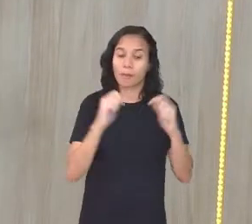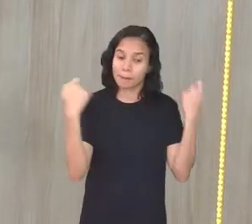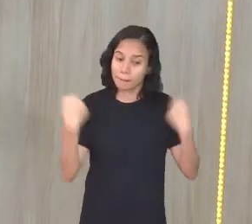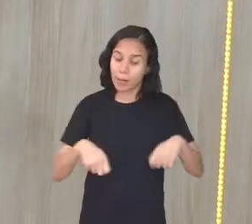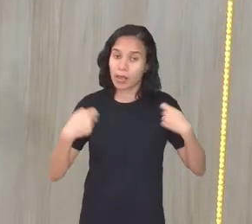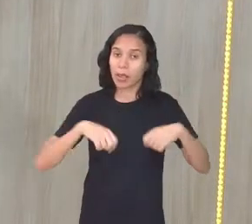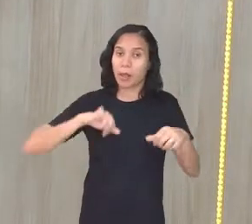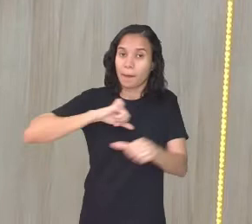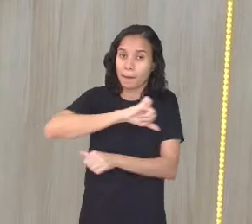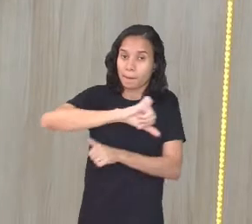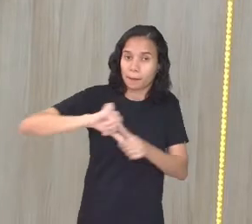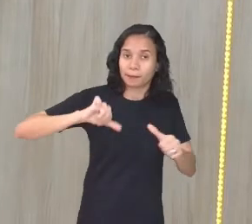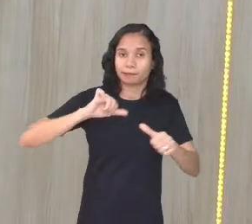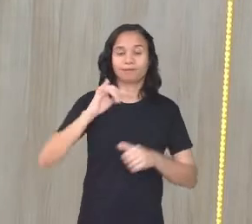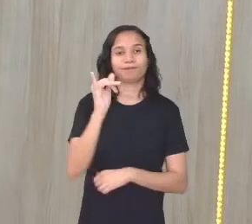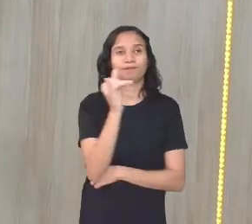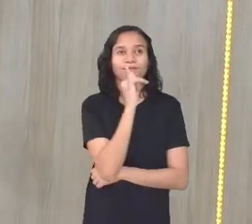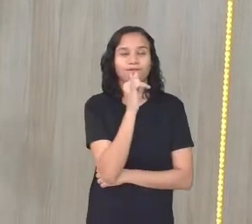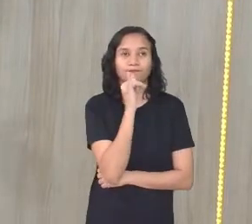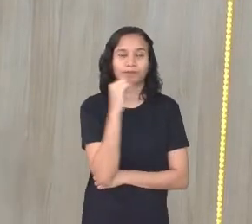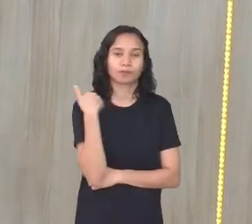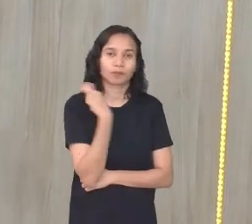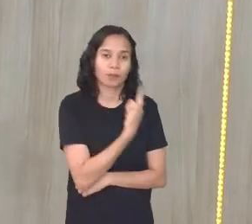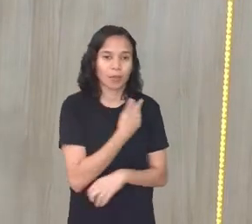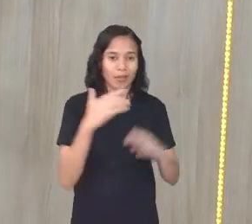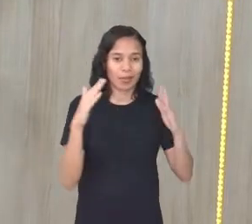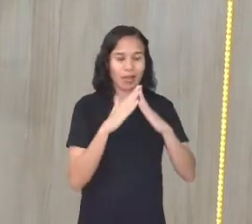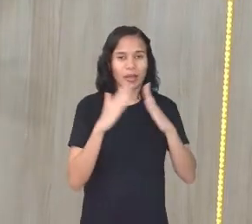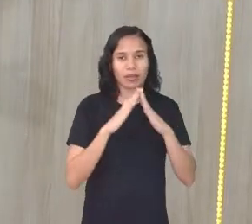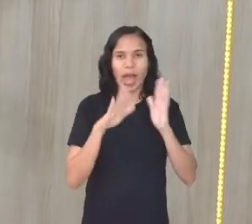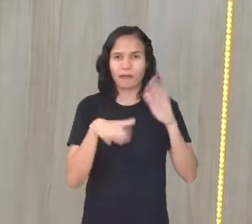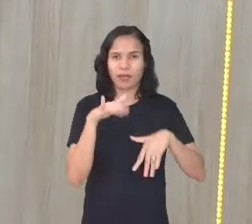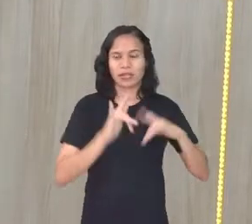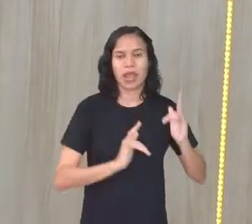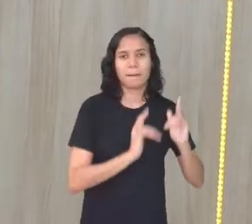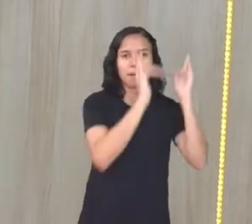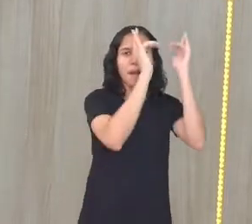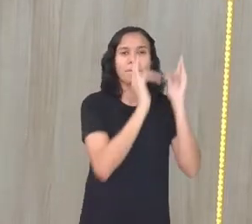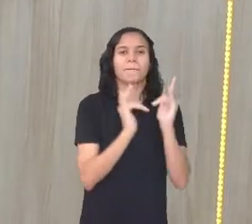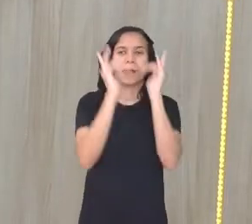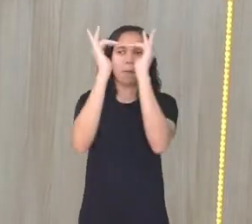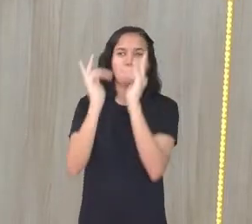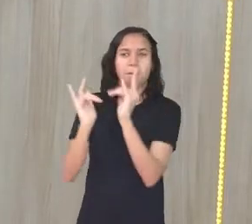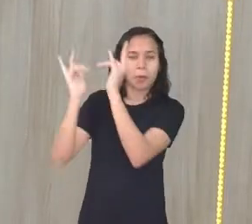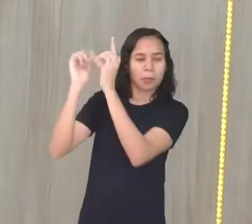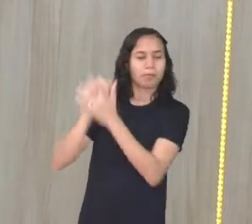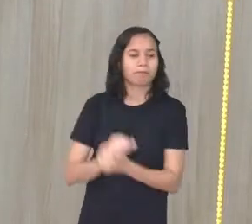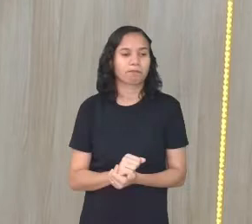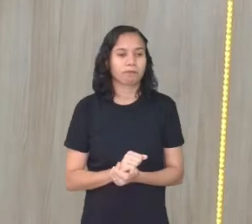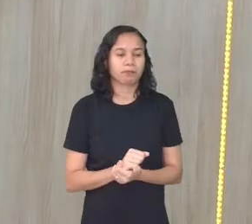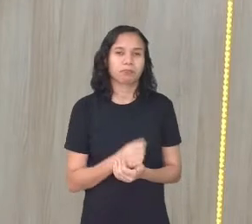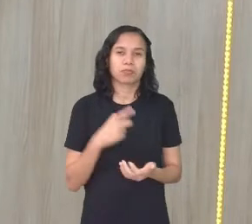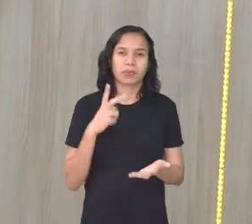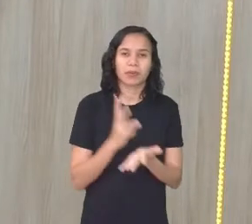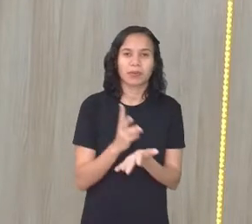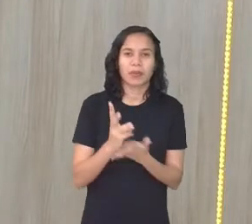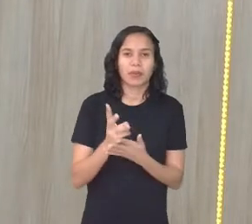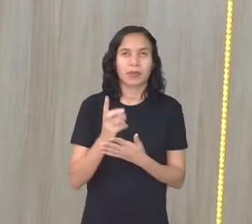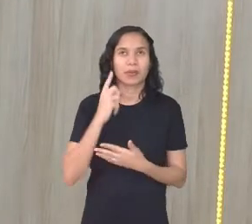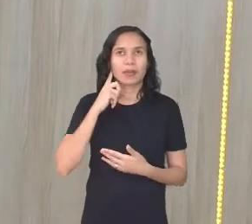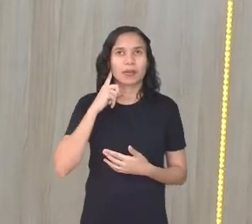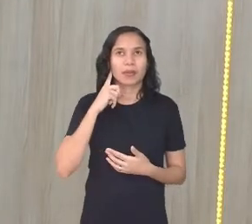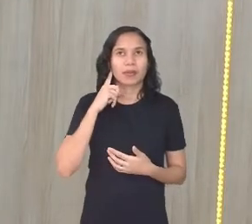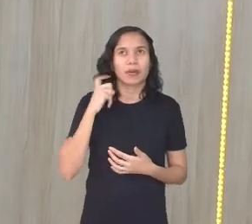que é preciso mudar. Um exemplo, a gente mora em condomínio muitas vezes. E a gente tem aquela acústica não